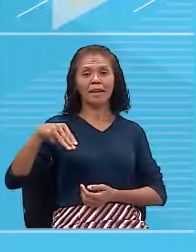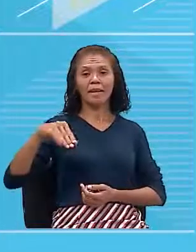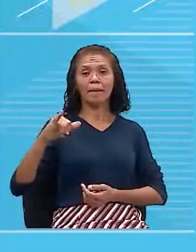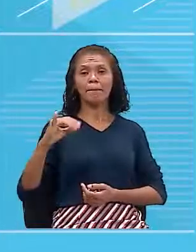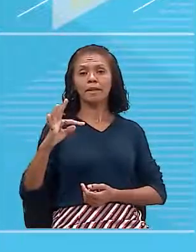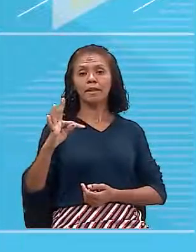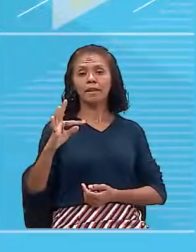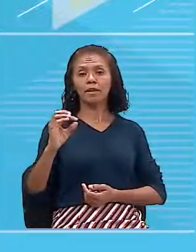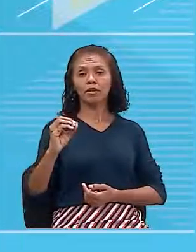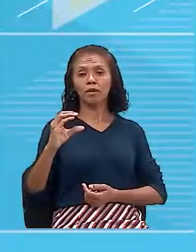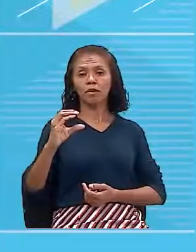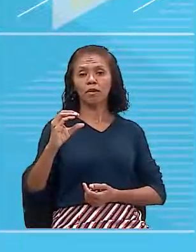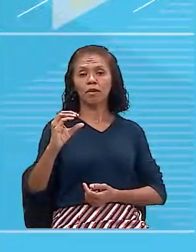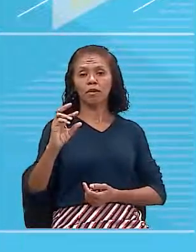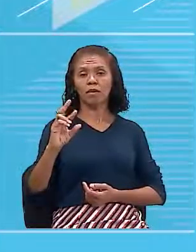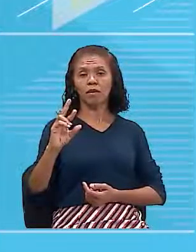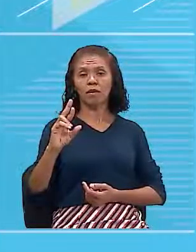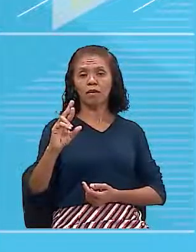tá